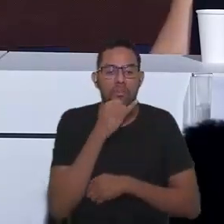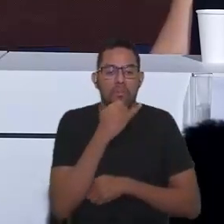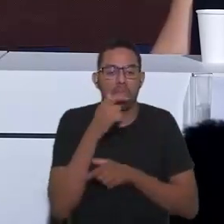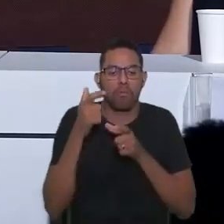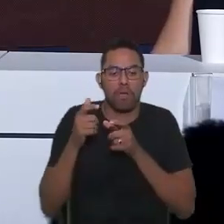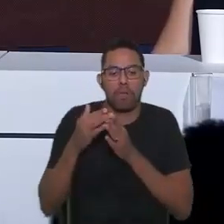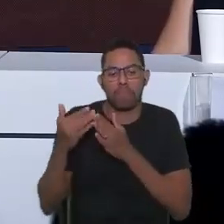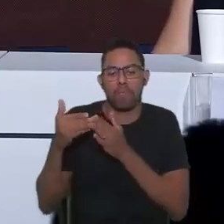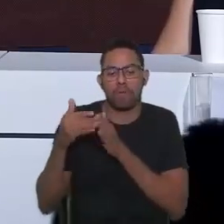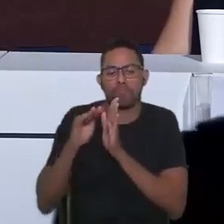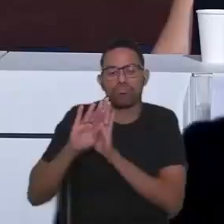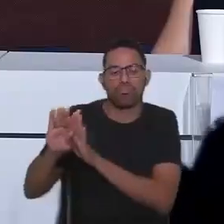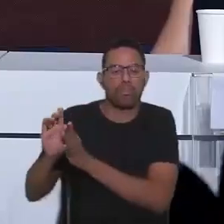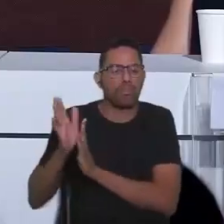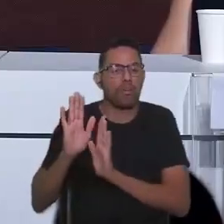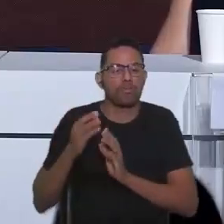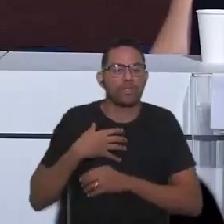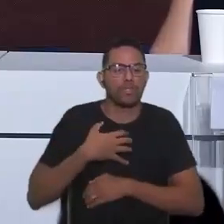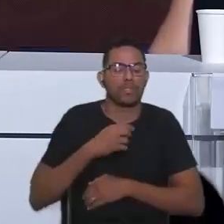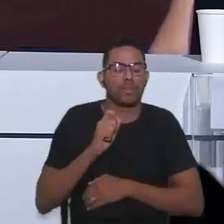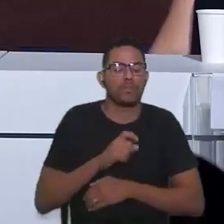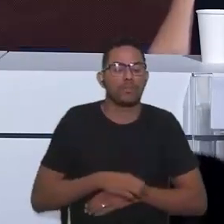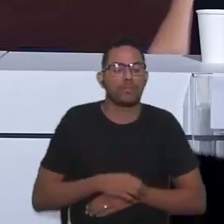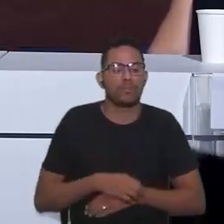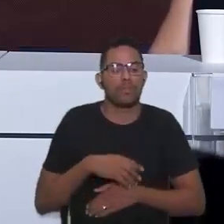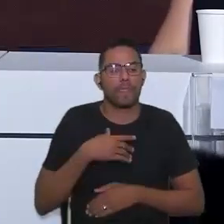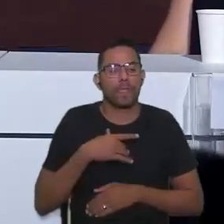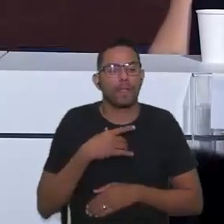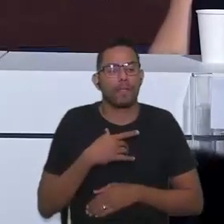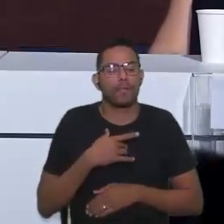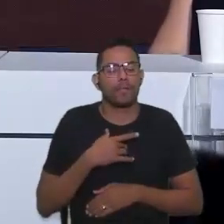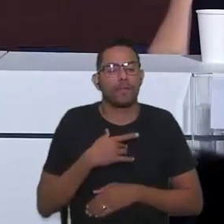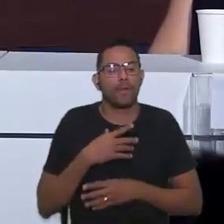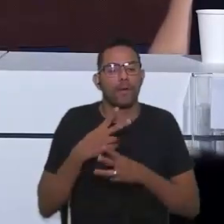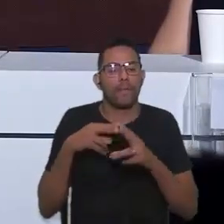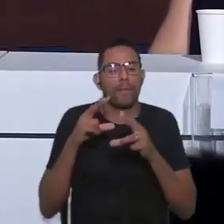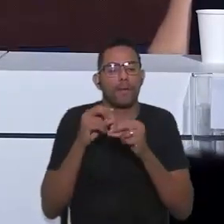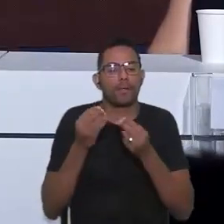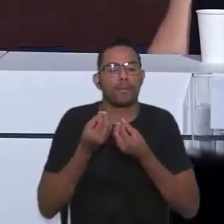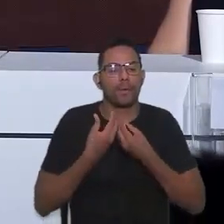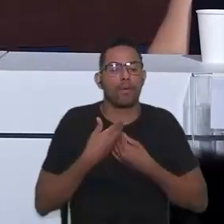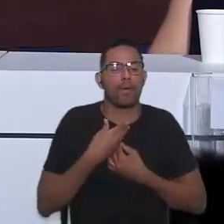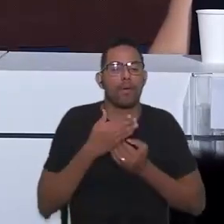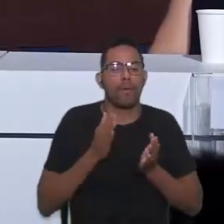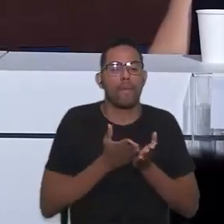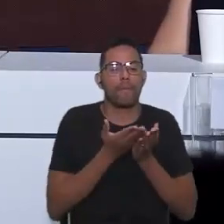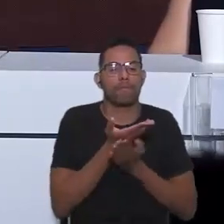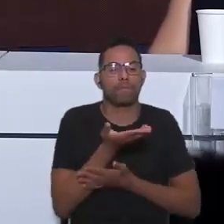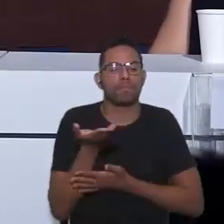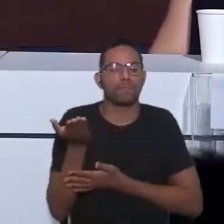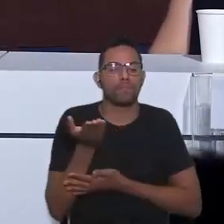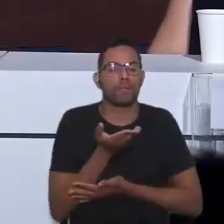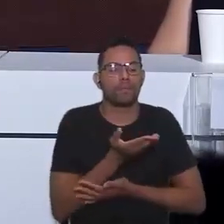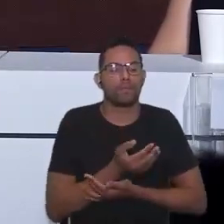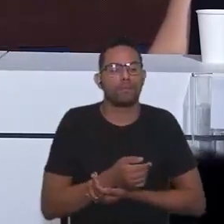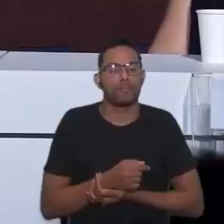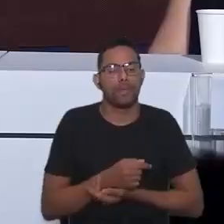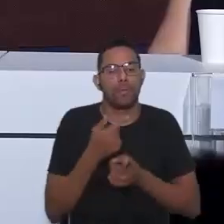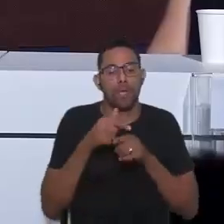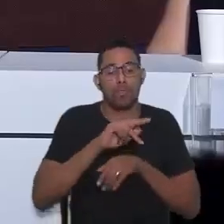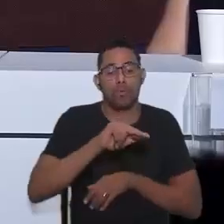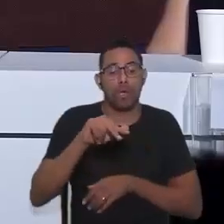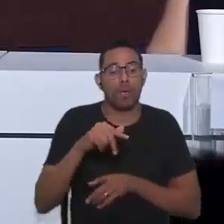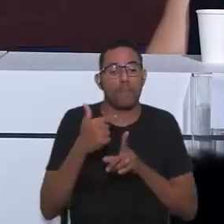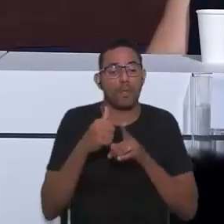num lugar qualquer, sentindo que o que ela deixa de herança para a minha pessoa é uma miséria. Porque não